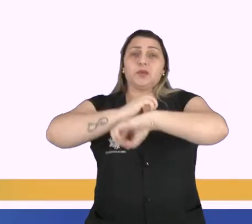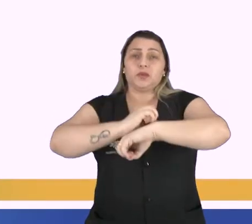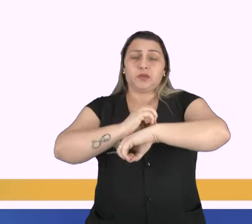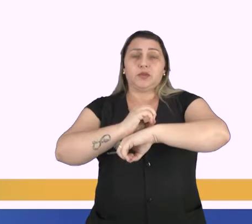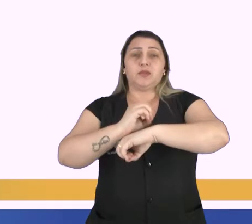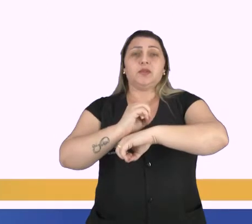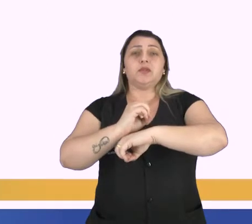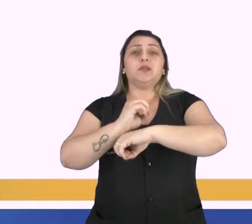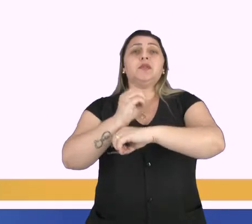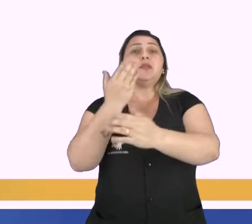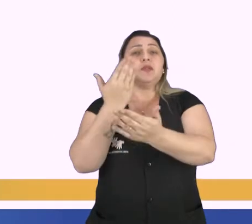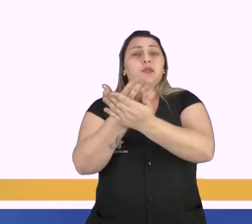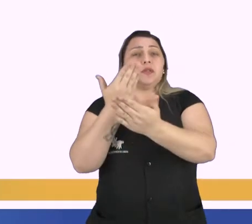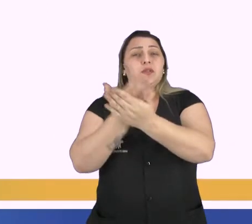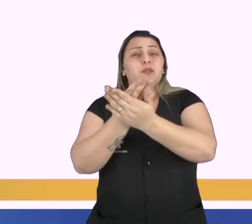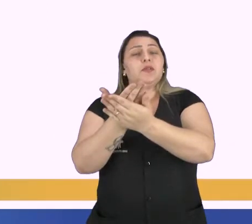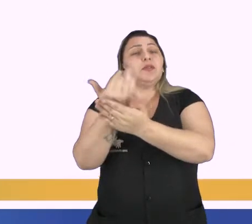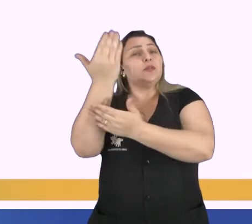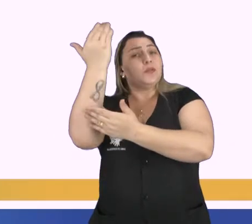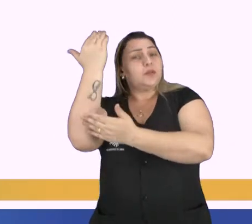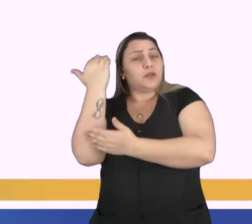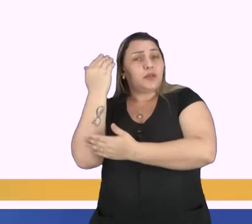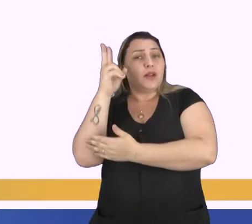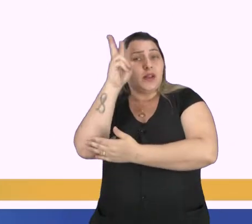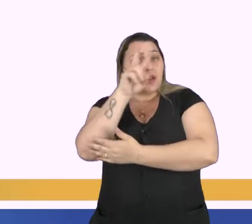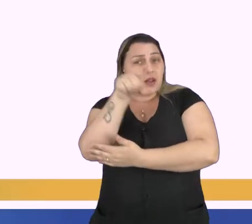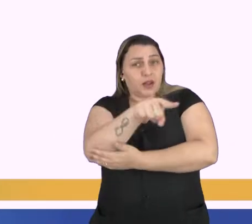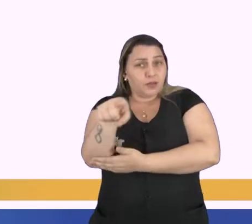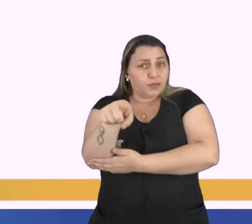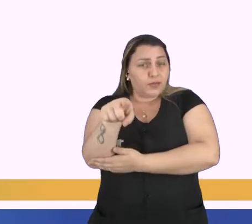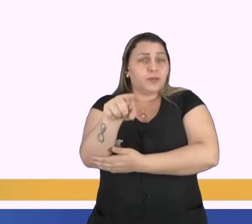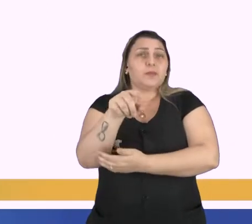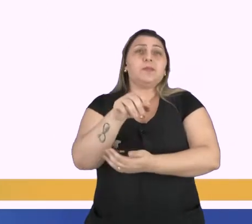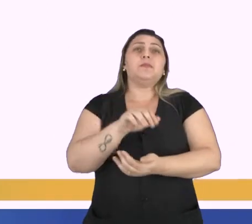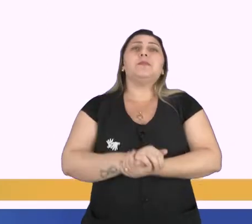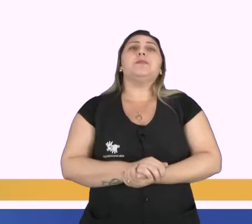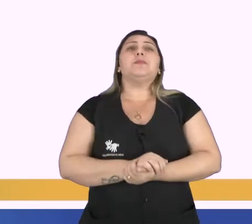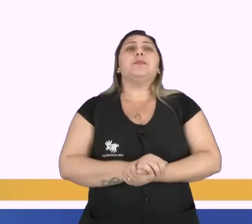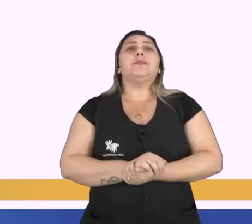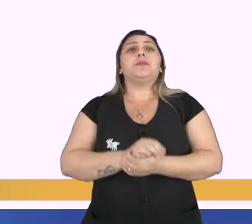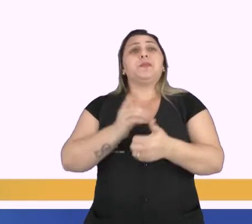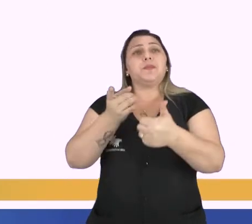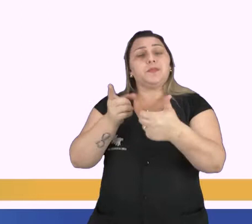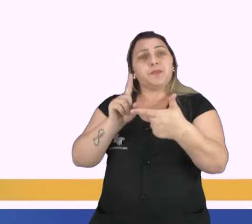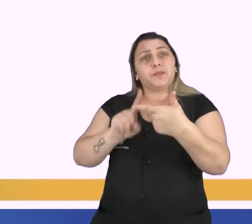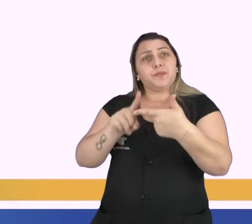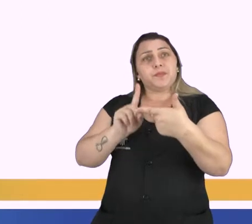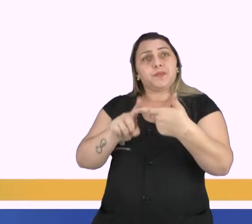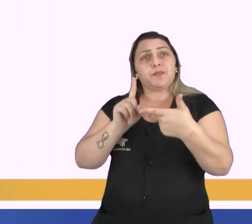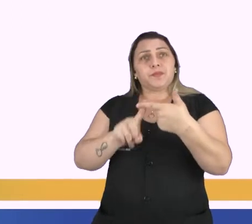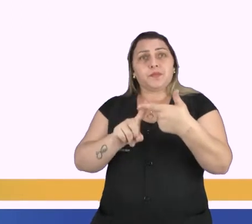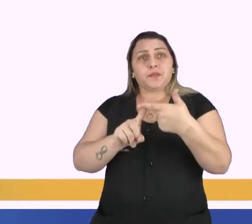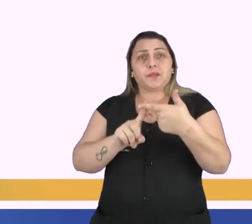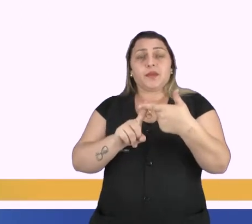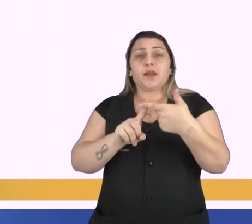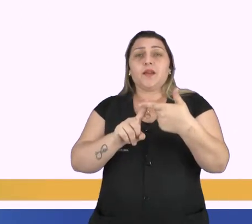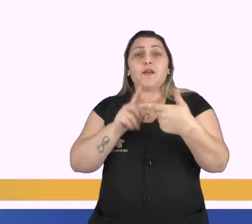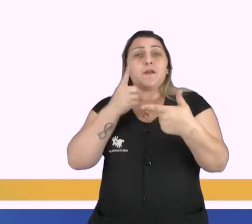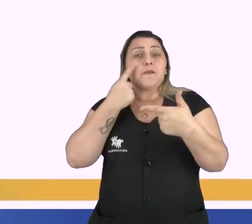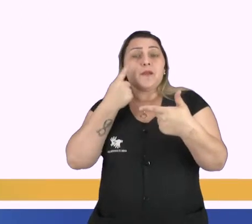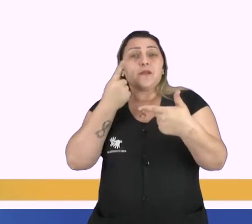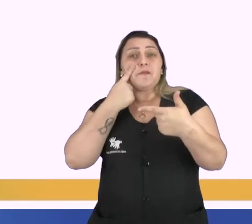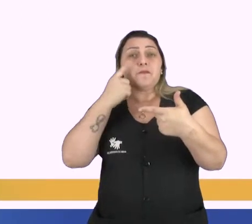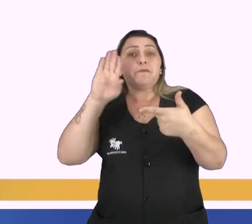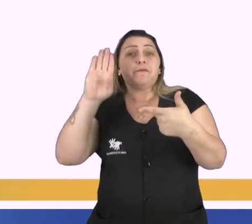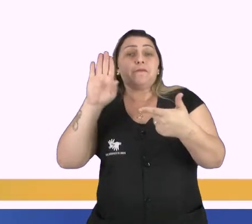com isso lá na aulinha de estações do ano. E aí, vocês lembram? Questão número 2. Julgue a seguinte afirmativa